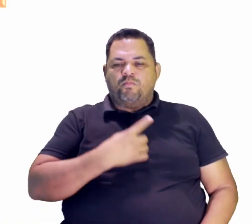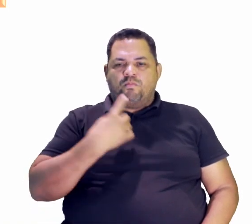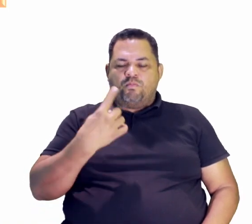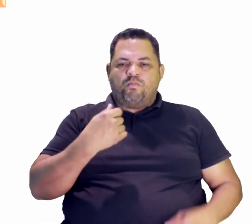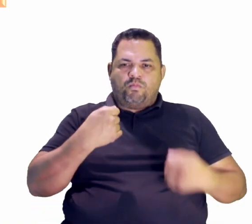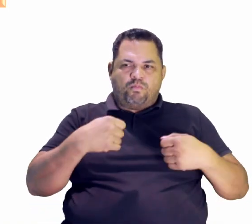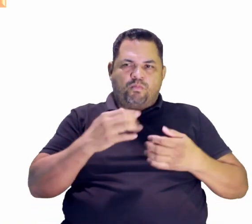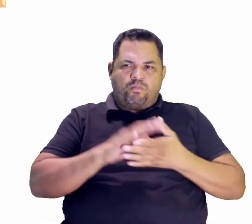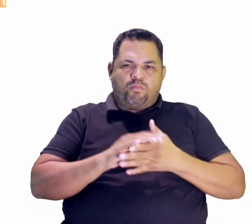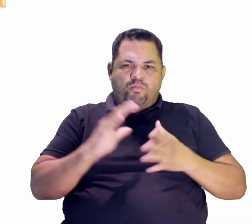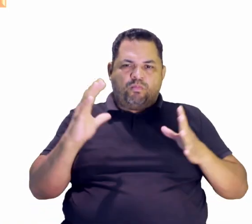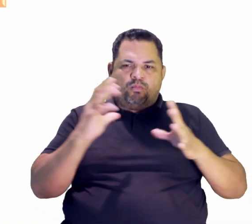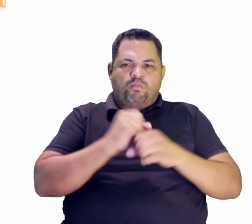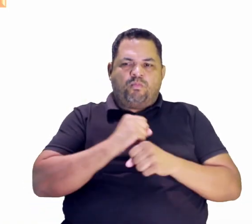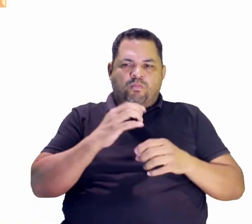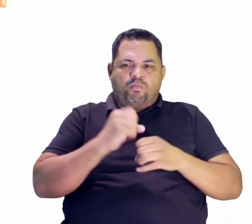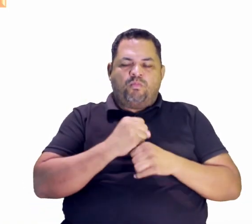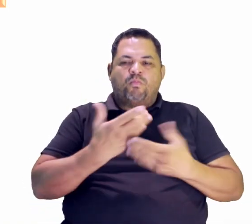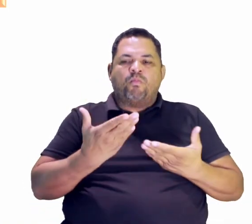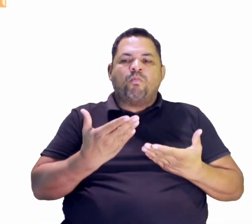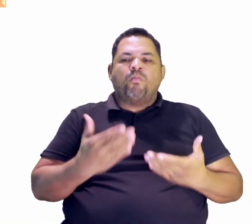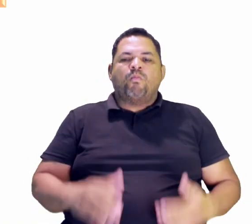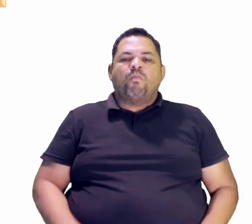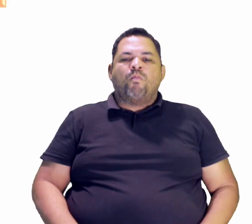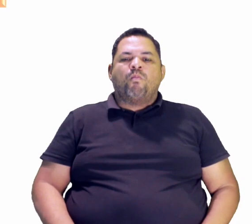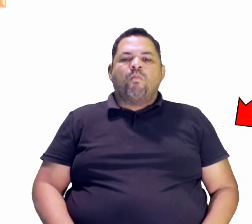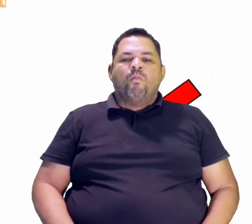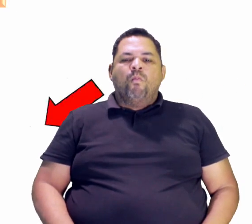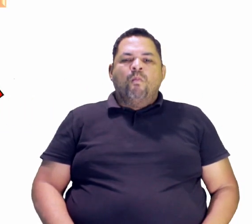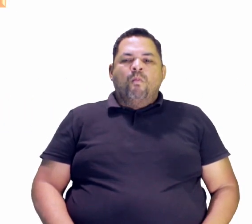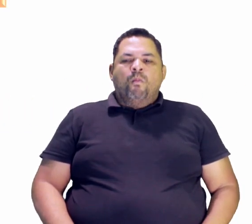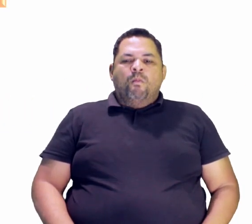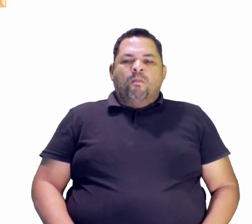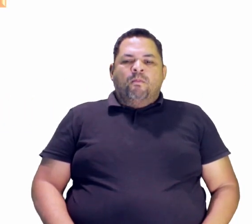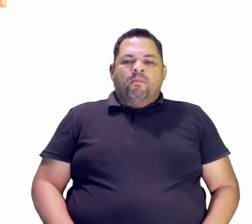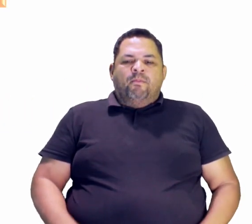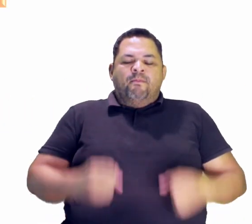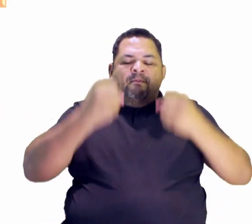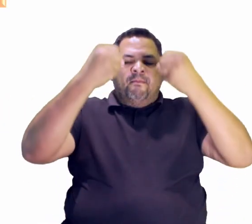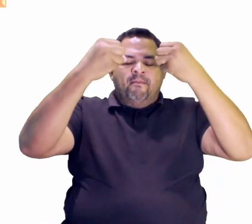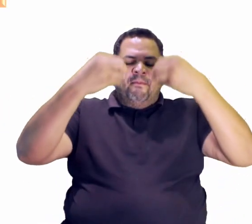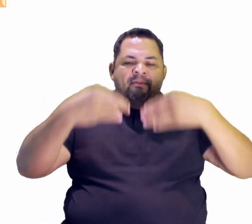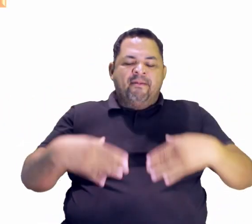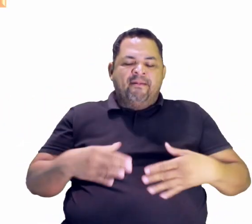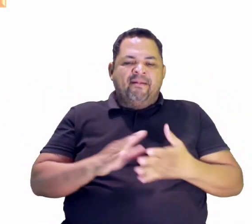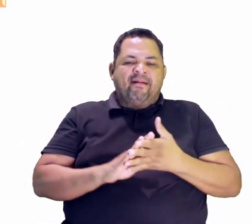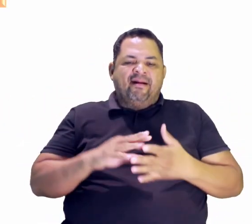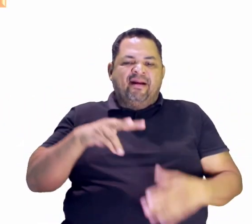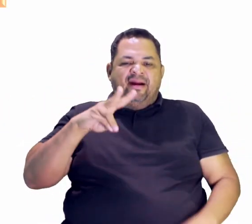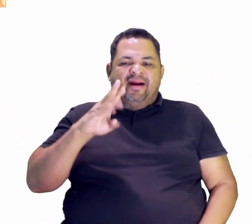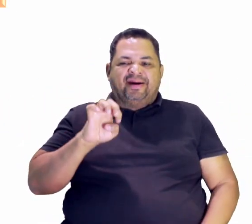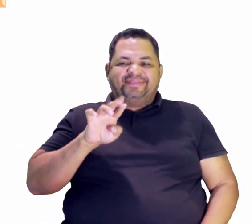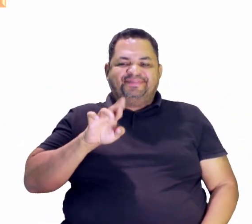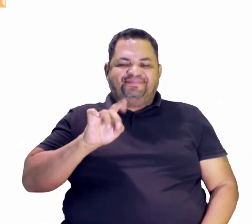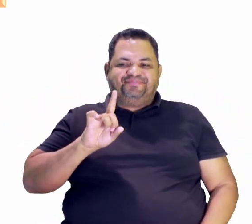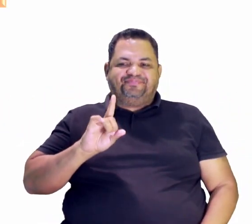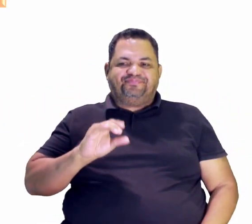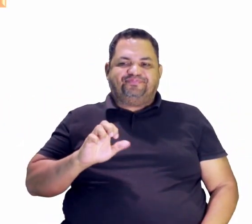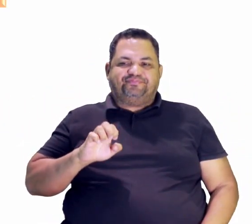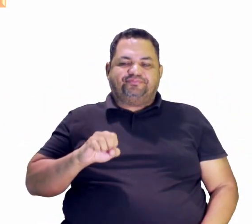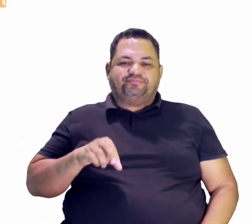usar isso aí para fazer o nosso cálculo aqui, né? Para explicar que o vetor é